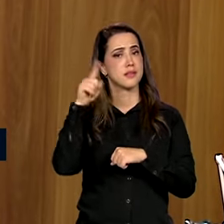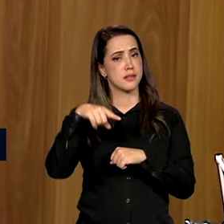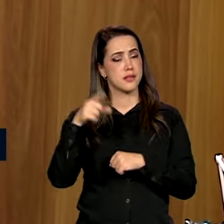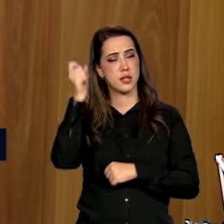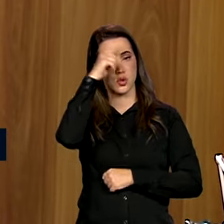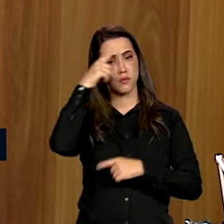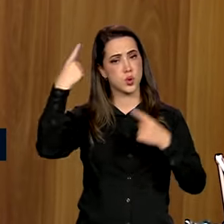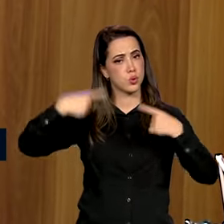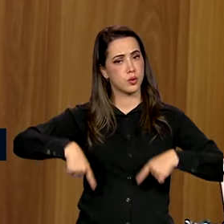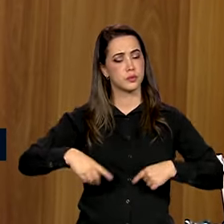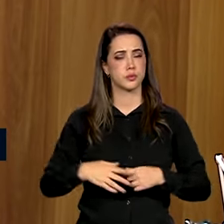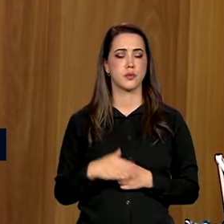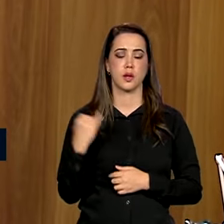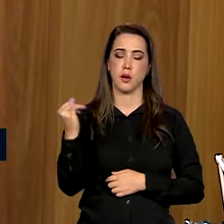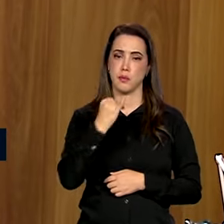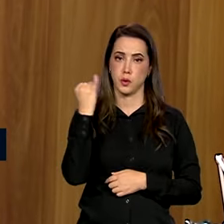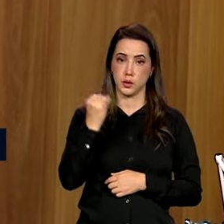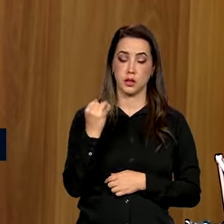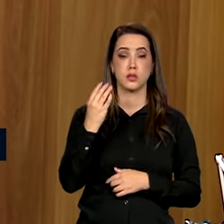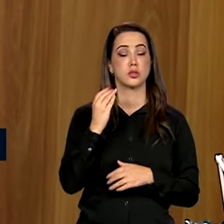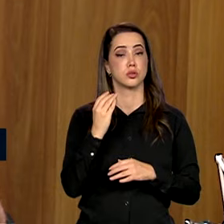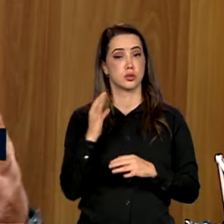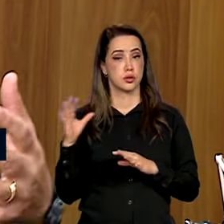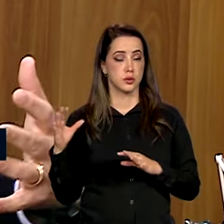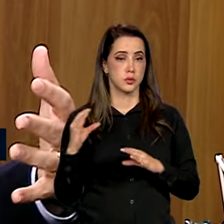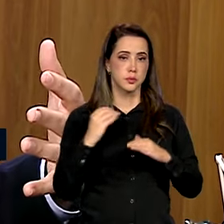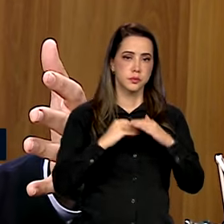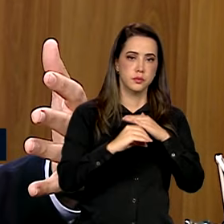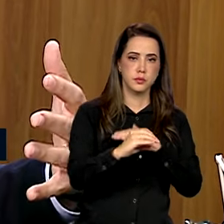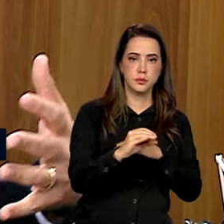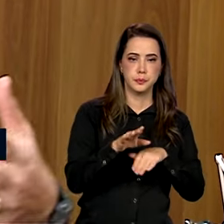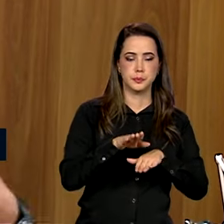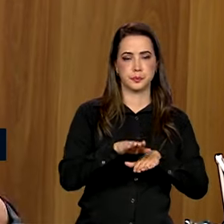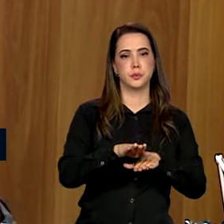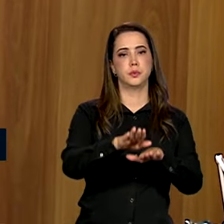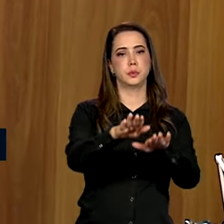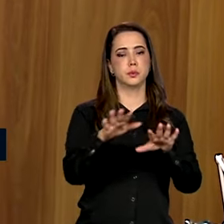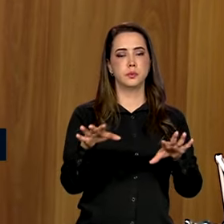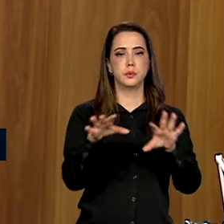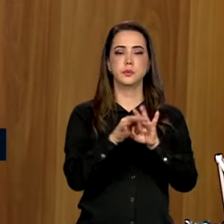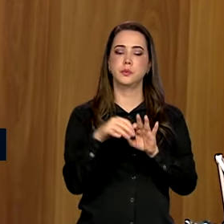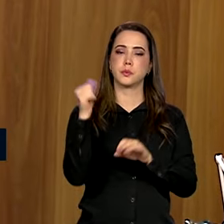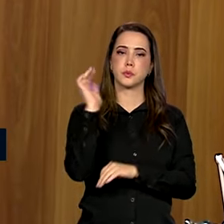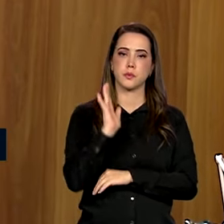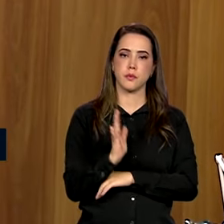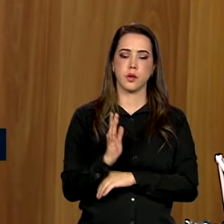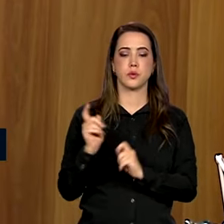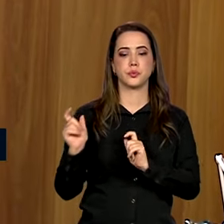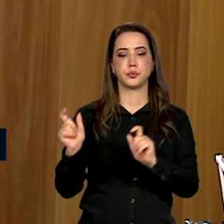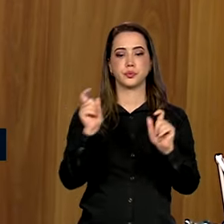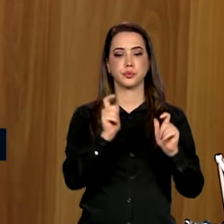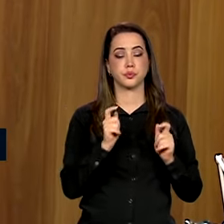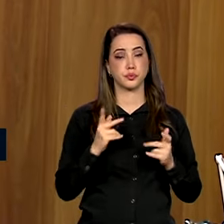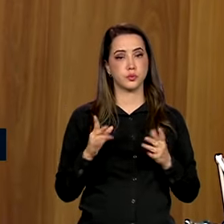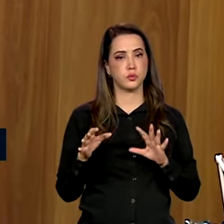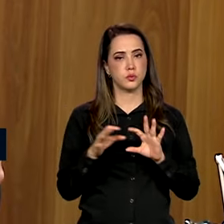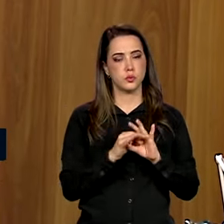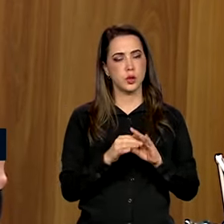é tão importante investir em rodovias para conectar pessoas é integrar o Brasil regionalmente